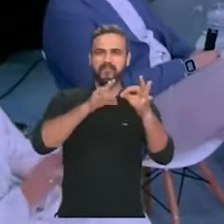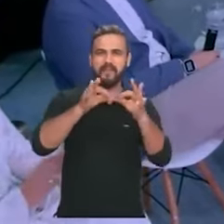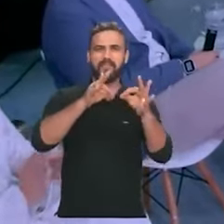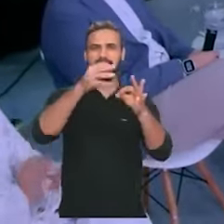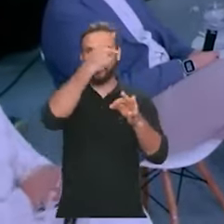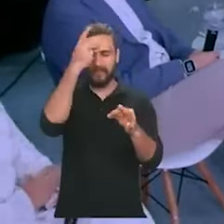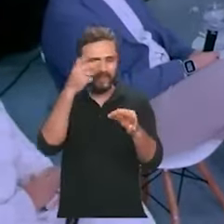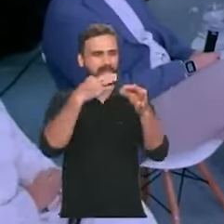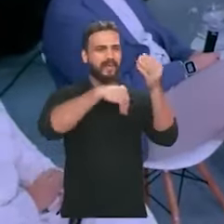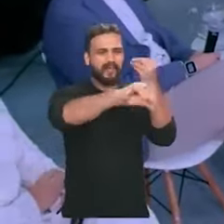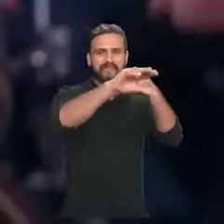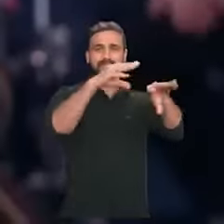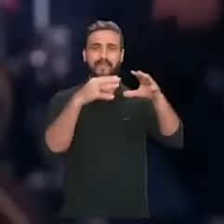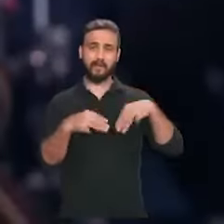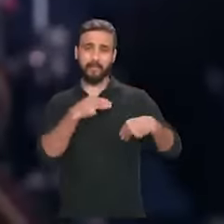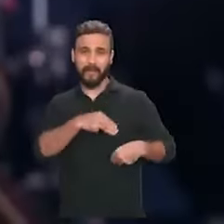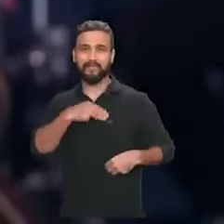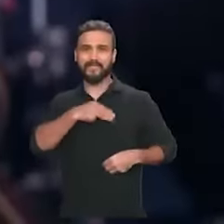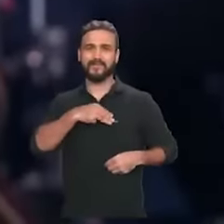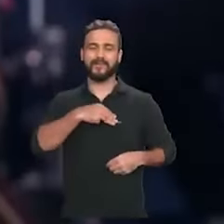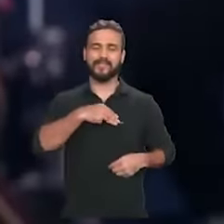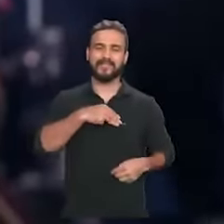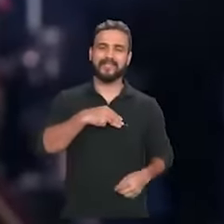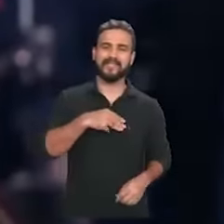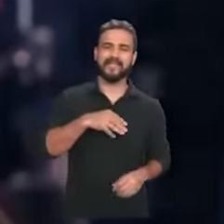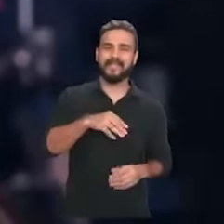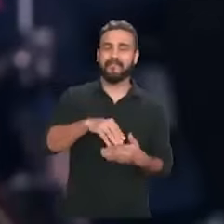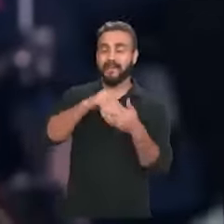Posso só contar mais um detalhezinho?